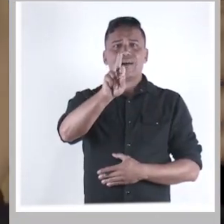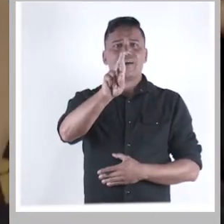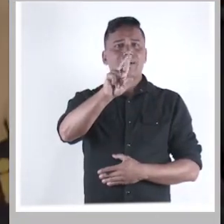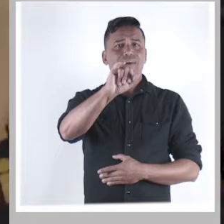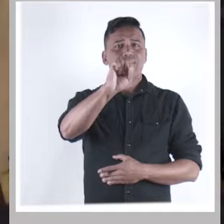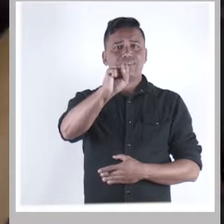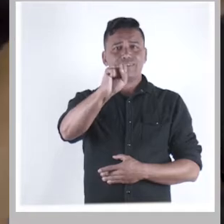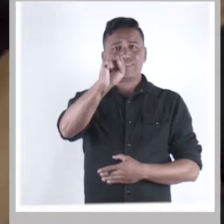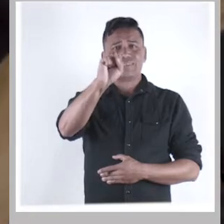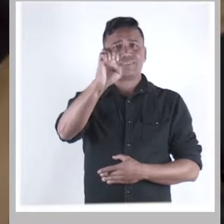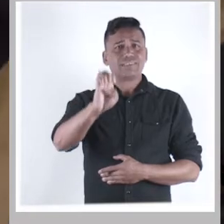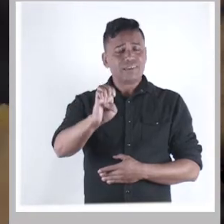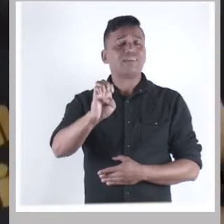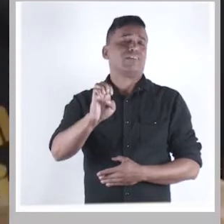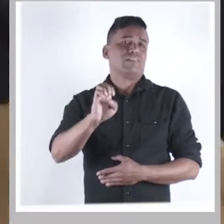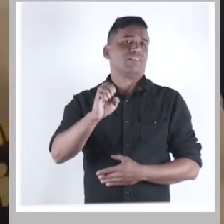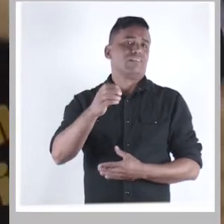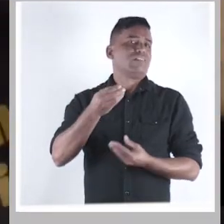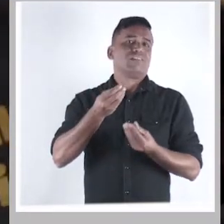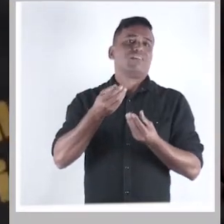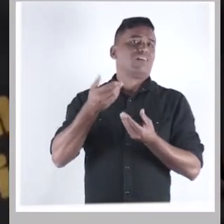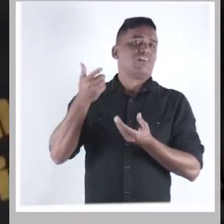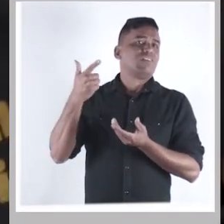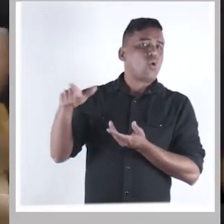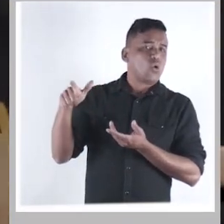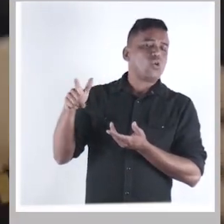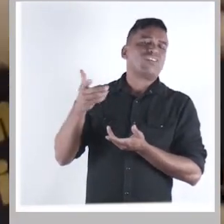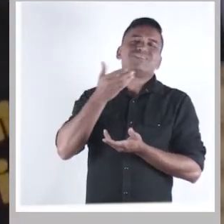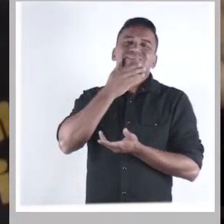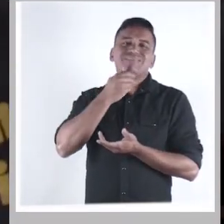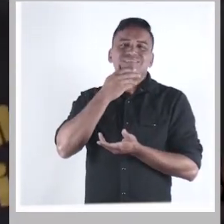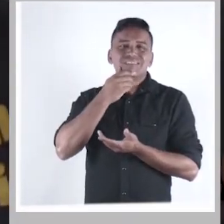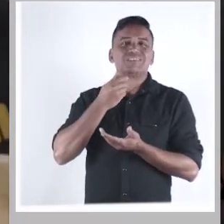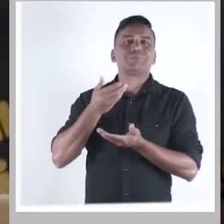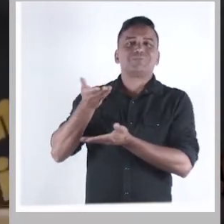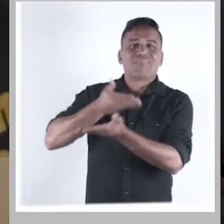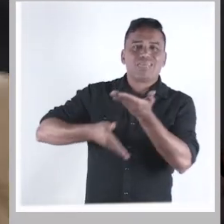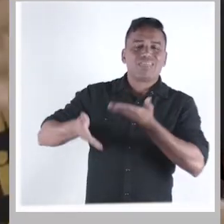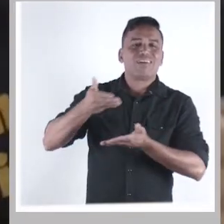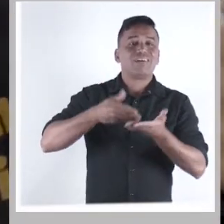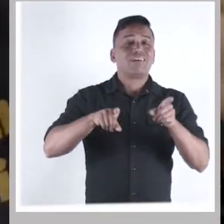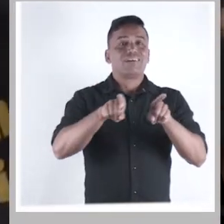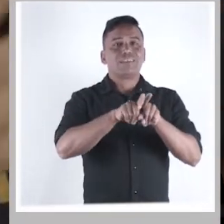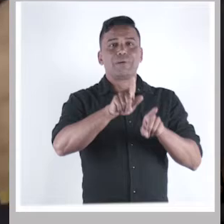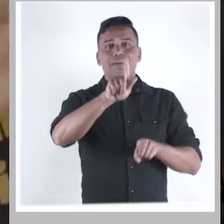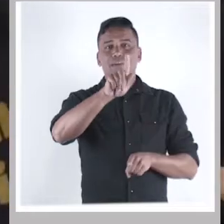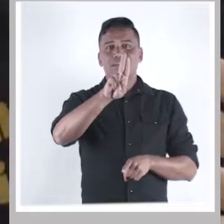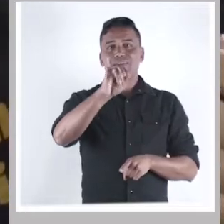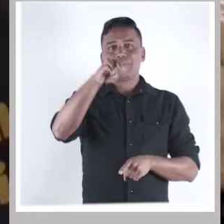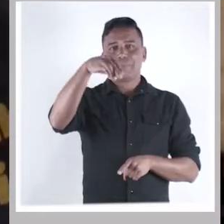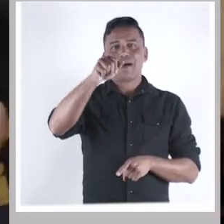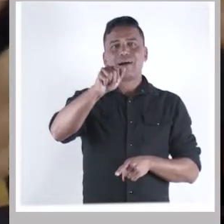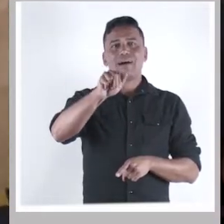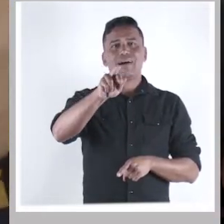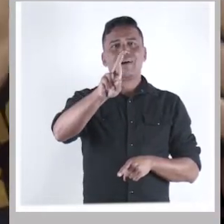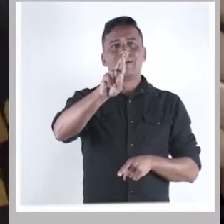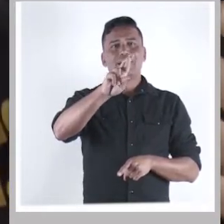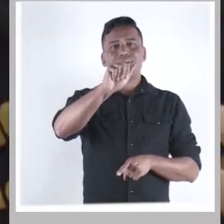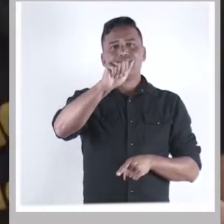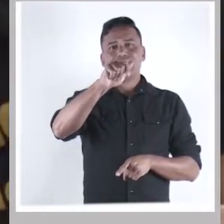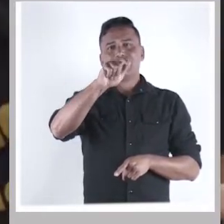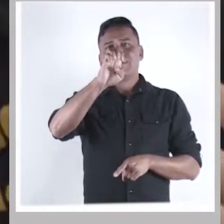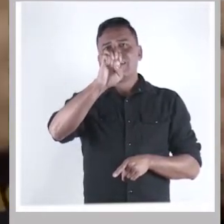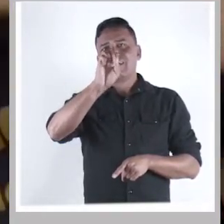pro Fernando Sabino, cartas dela para as irmãs. Eu tenho um livro de correspondência do Guimarães com